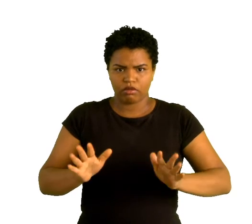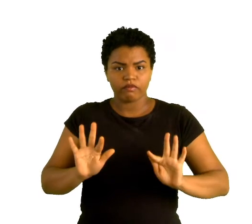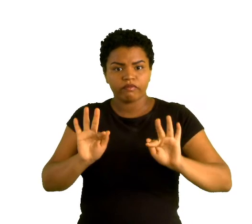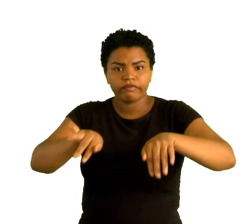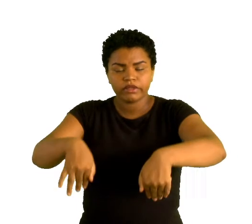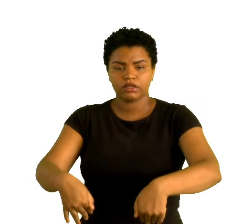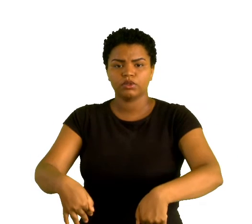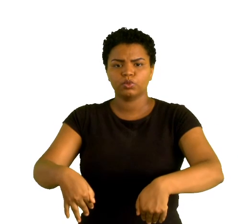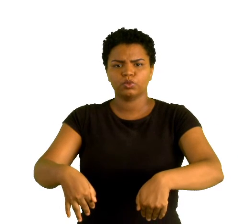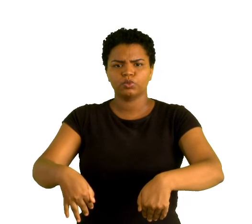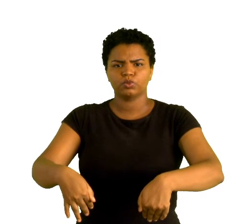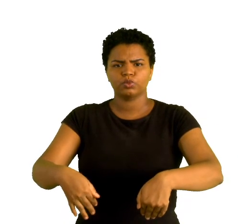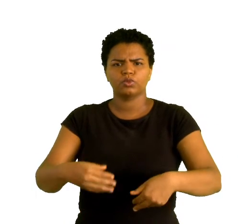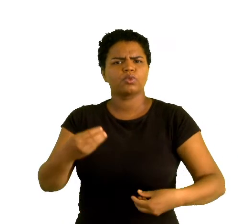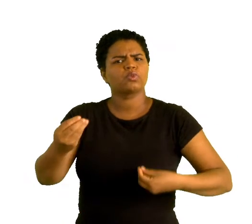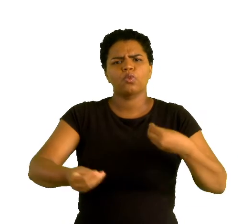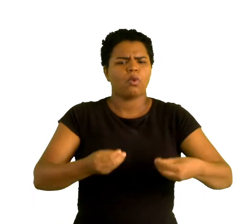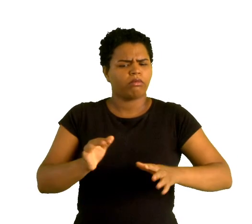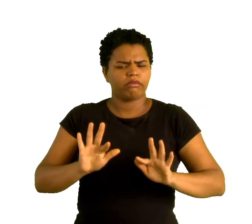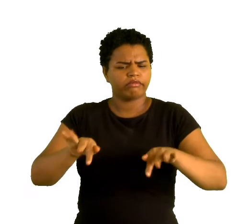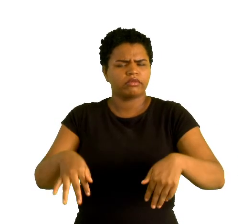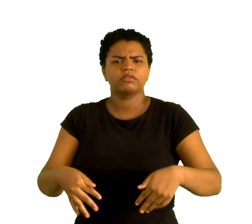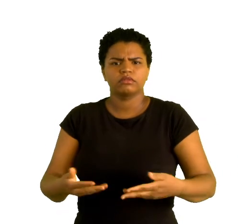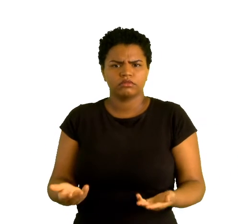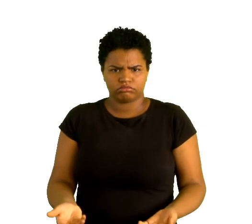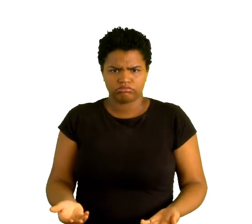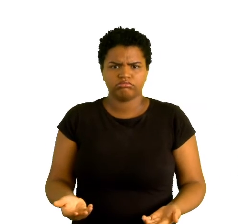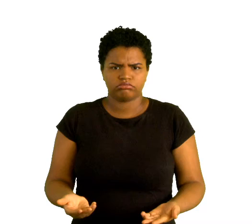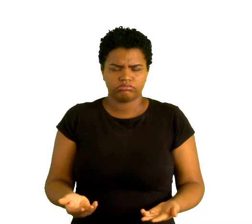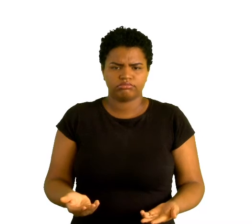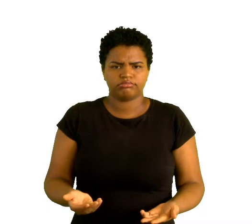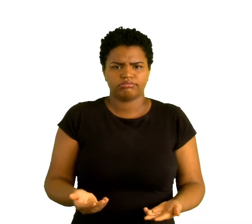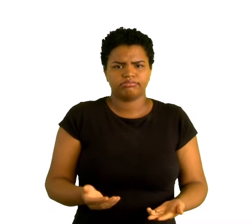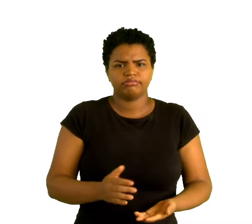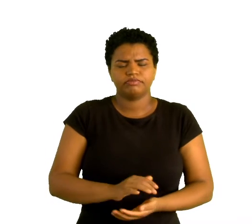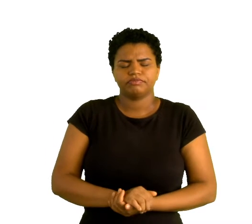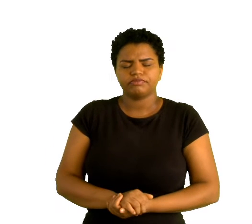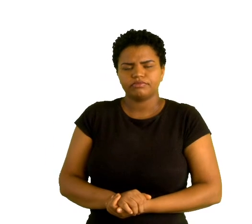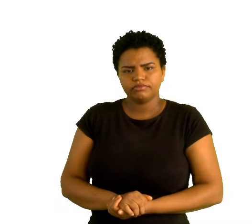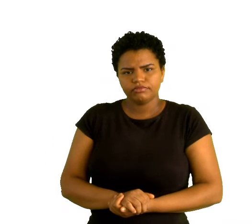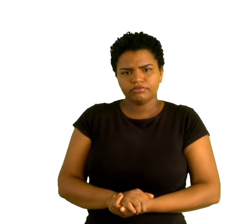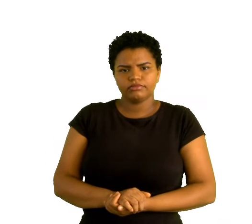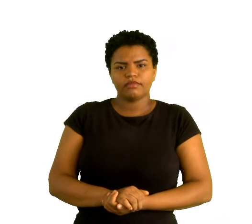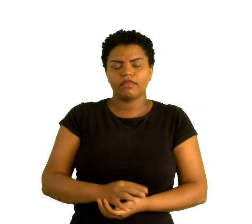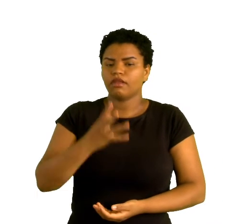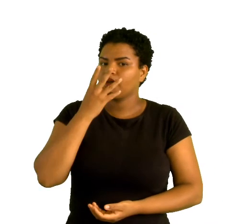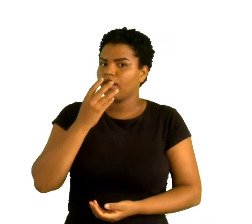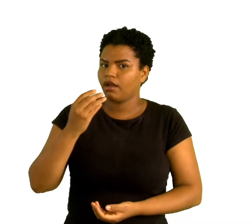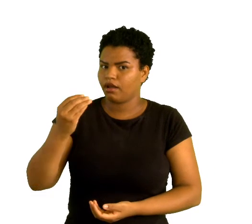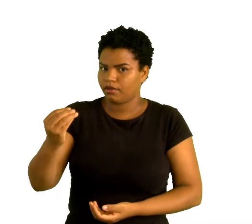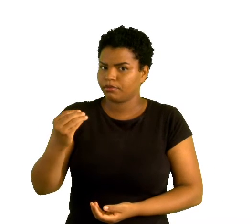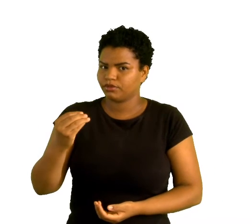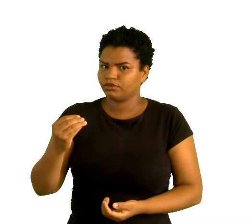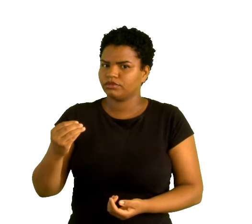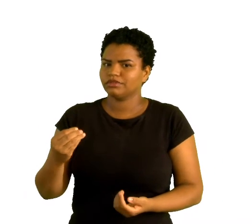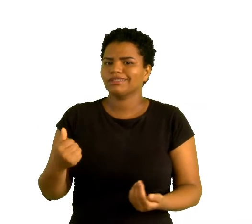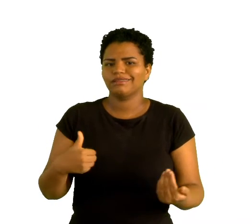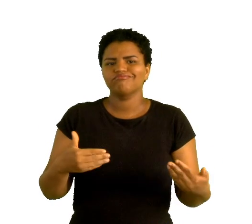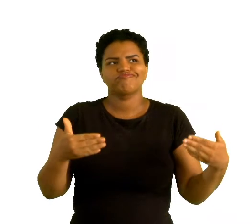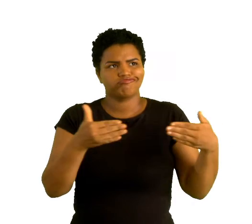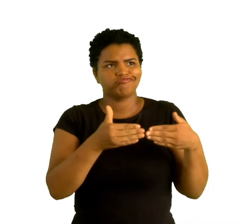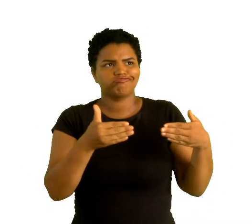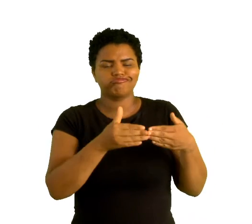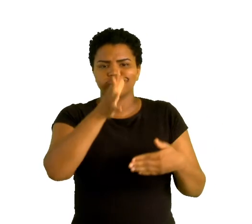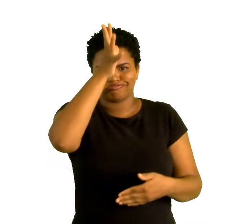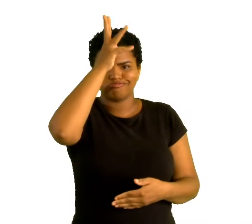desfecho. Como que aconteceu? Como que finalizou essa história? A raposa concorda com o galo